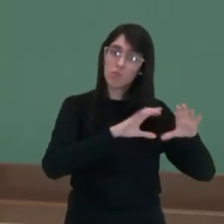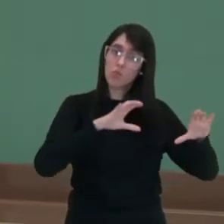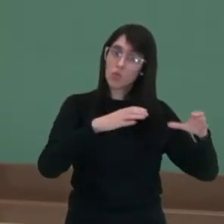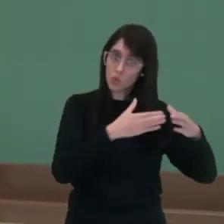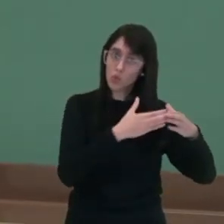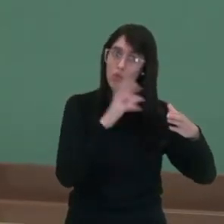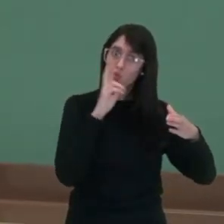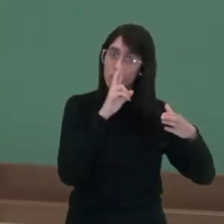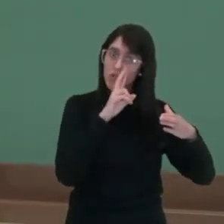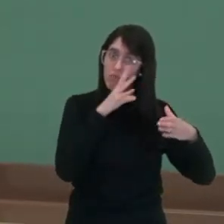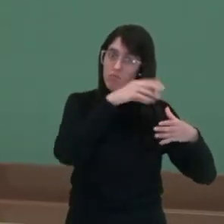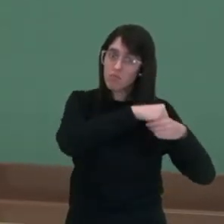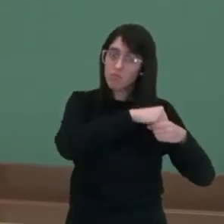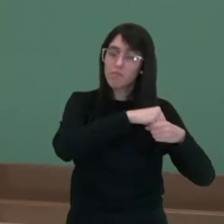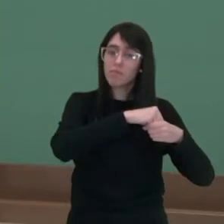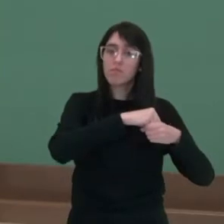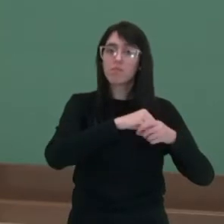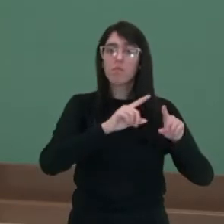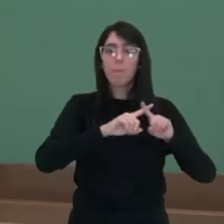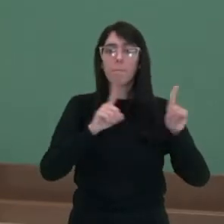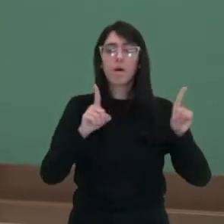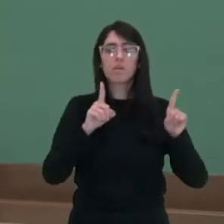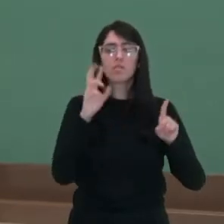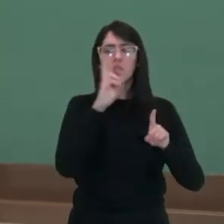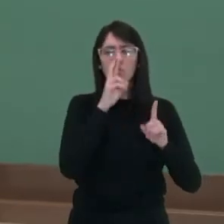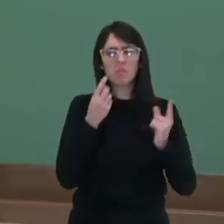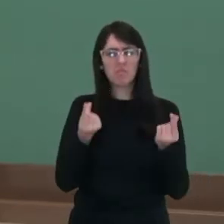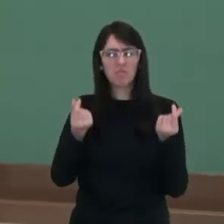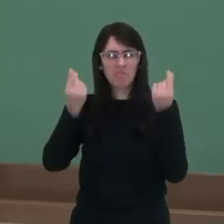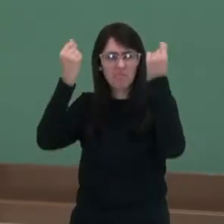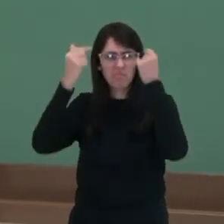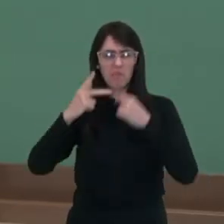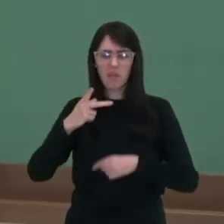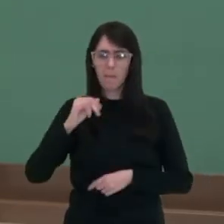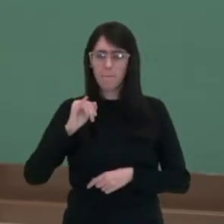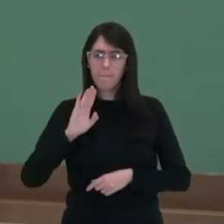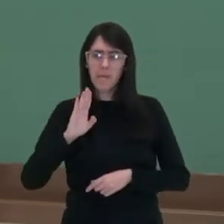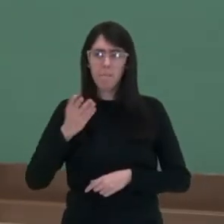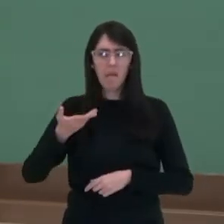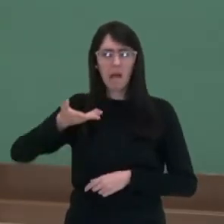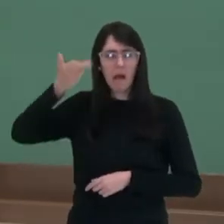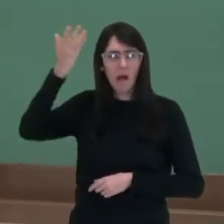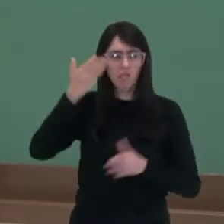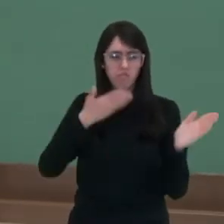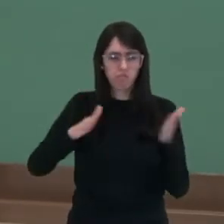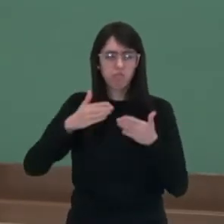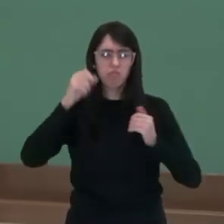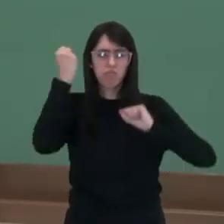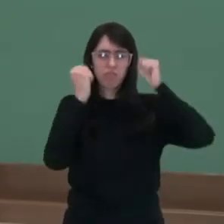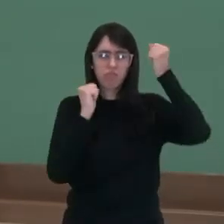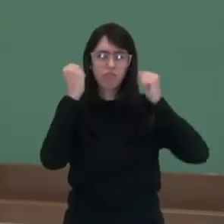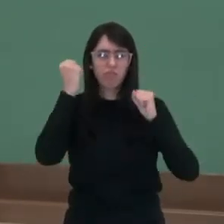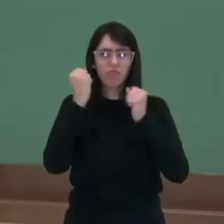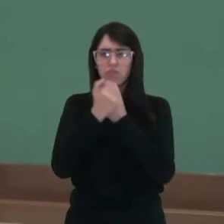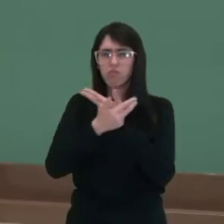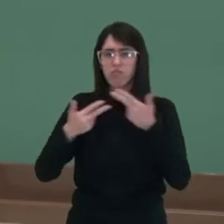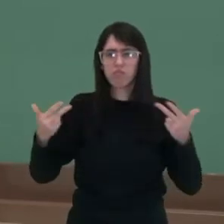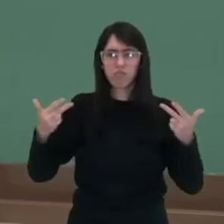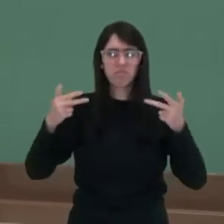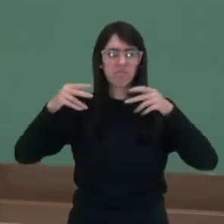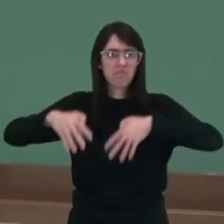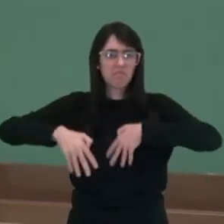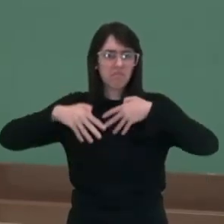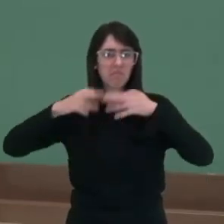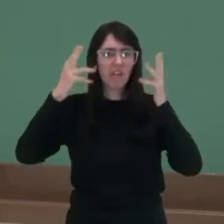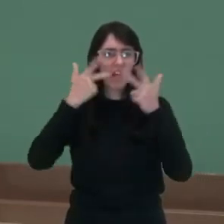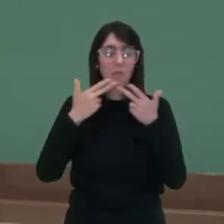por causa do seu produto interno bruto, da sua produção industrial, da sua produção agropecuária ou agrícola, mas